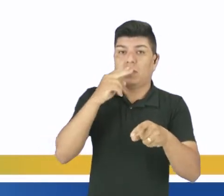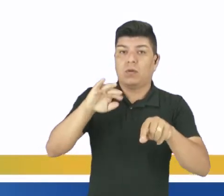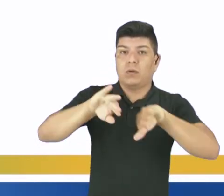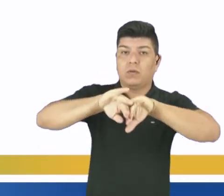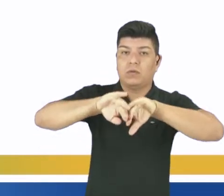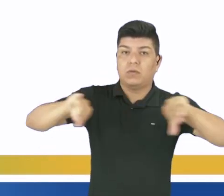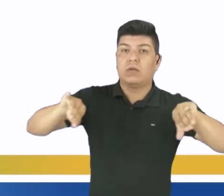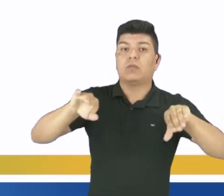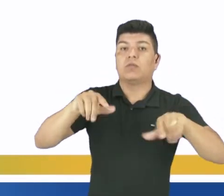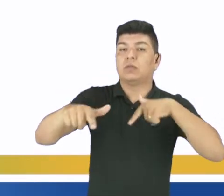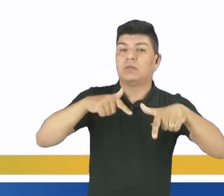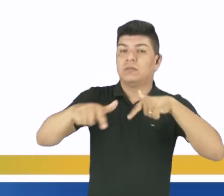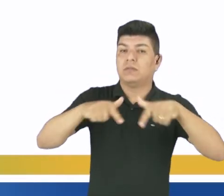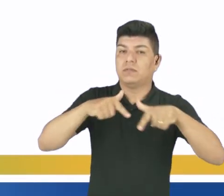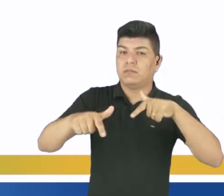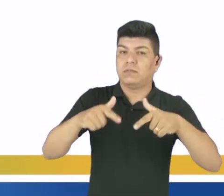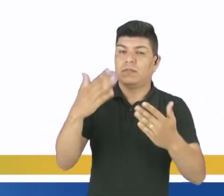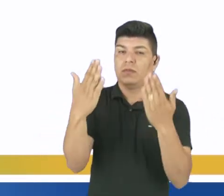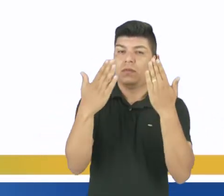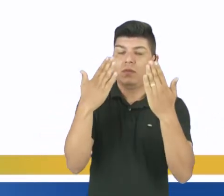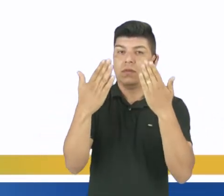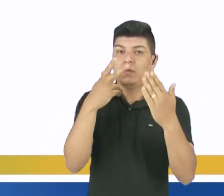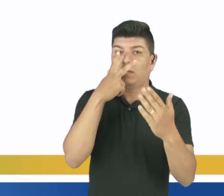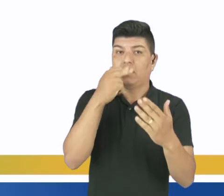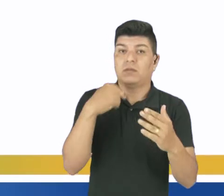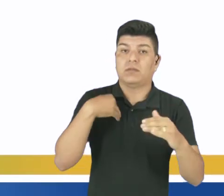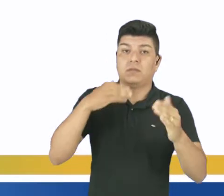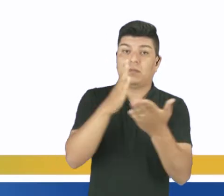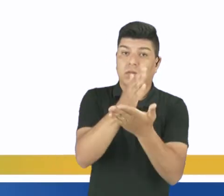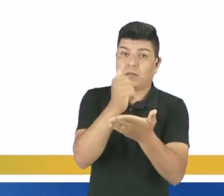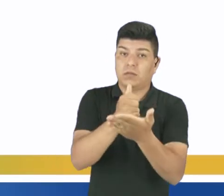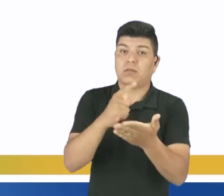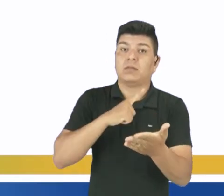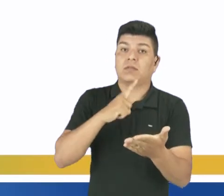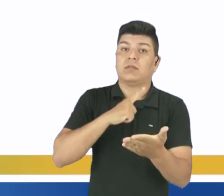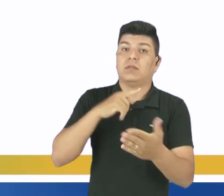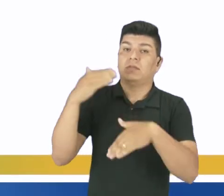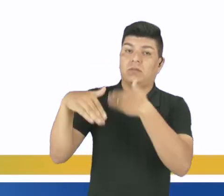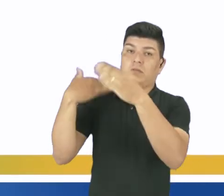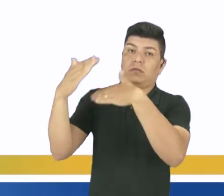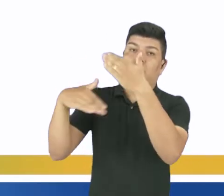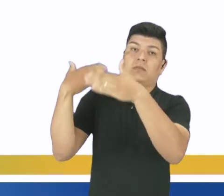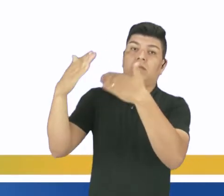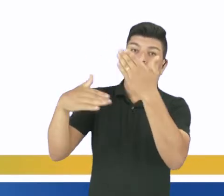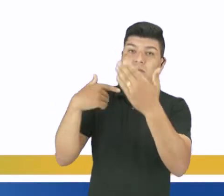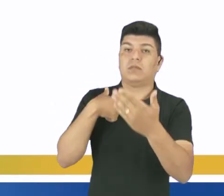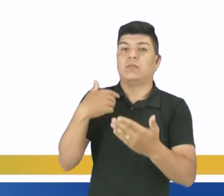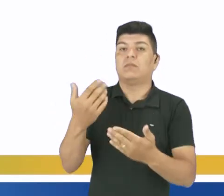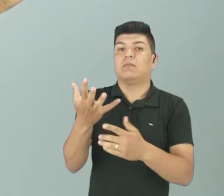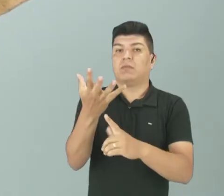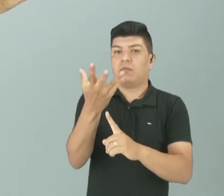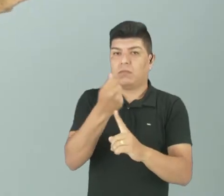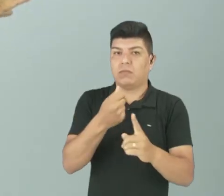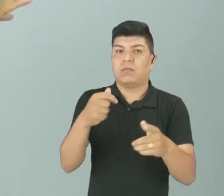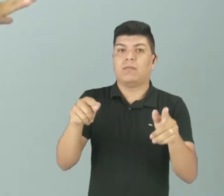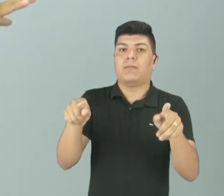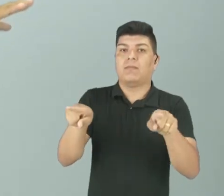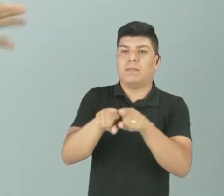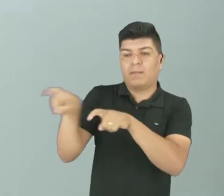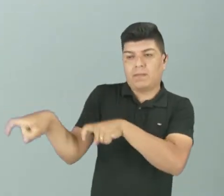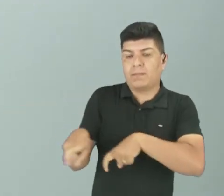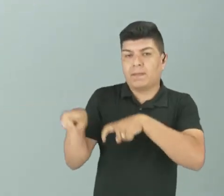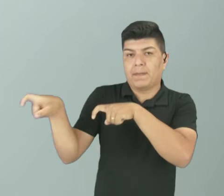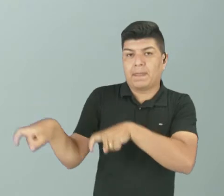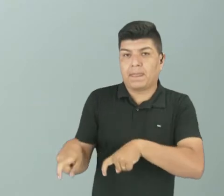do modo de trabalho, se comparado à divisão de trabalho que existia no processo do artesanato, que era na zona